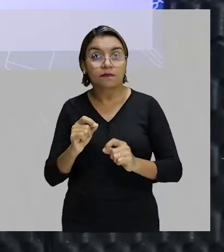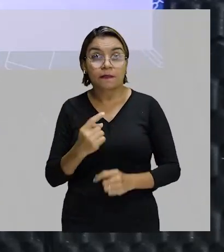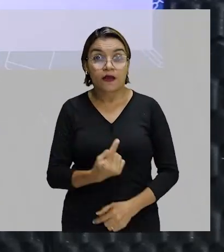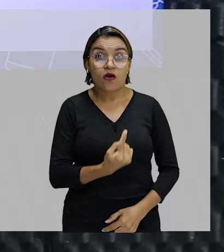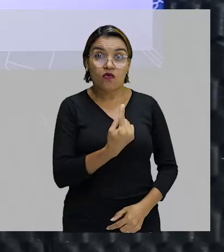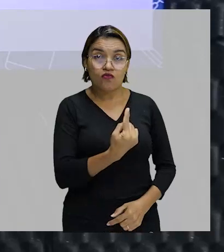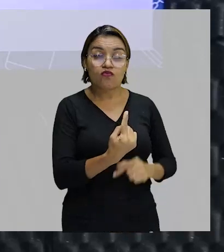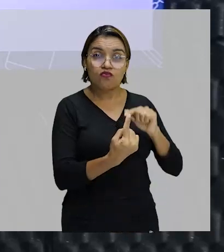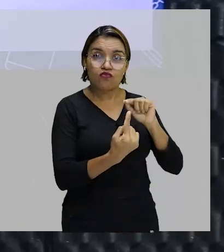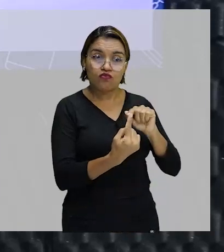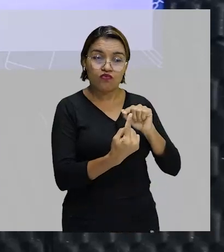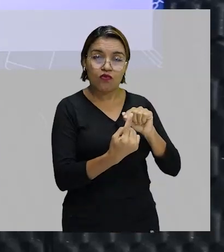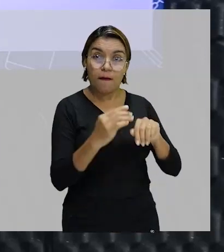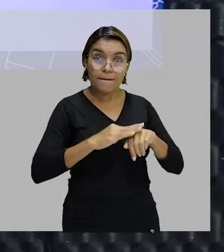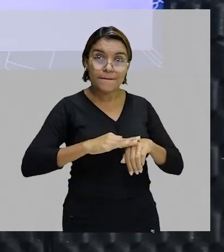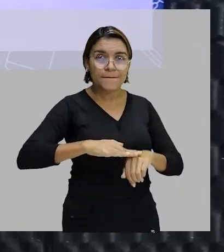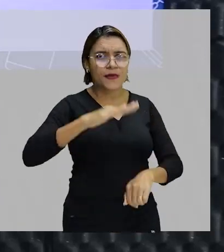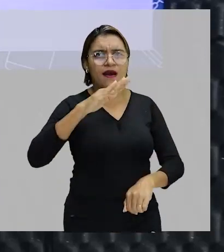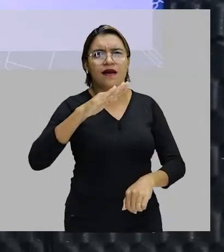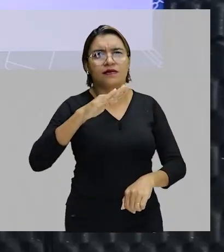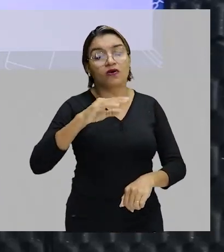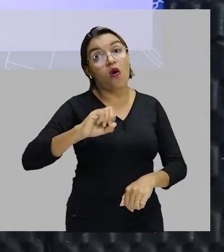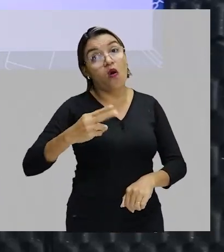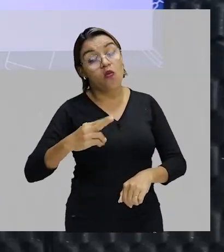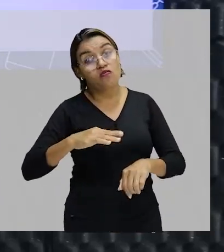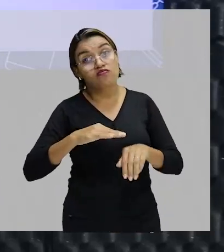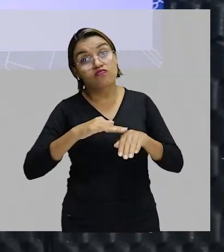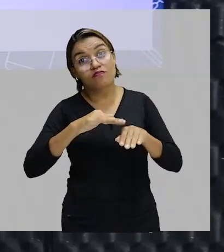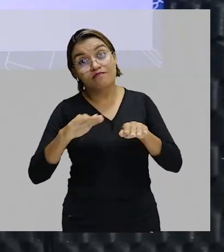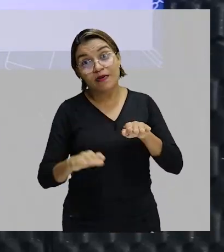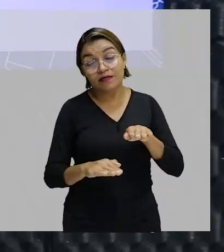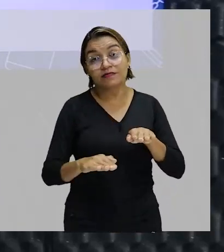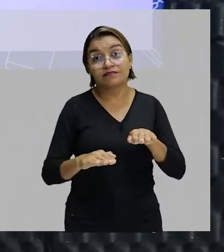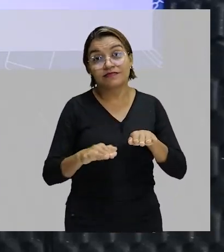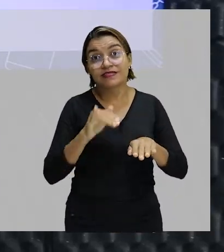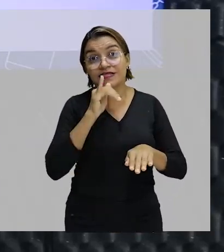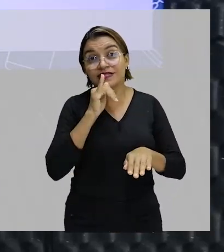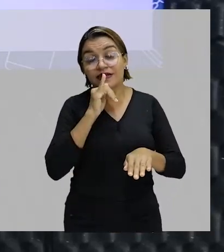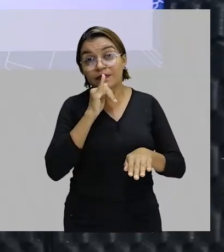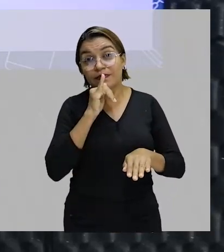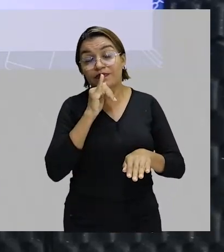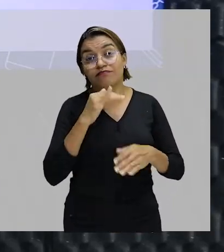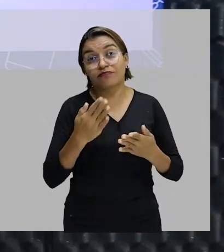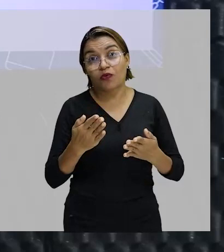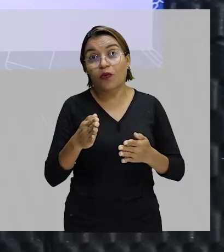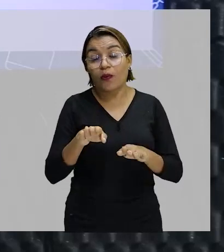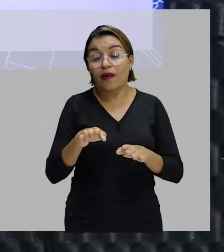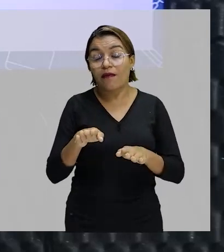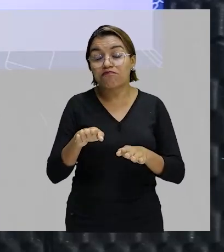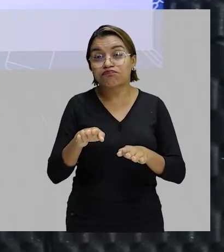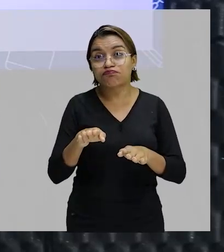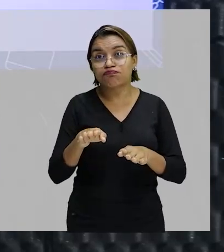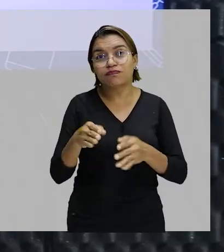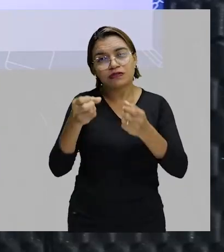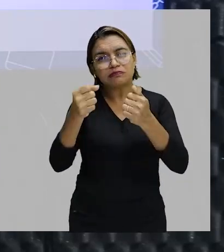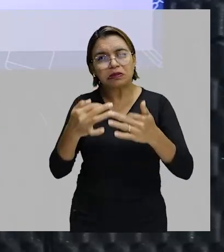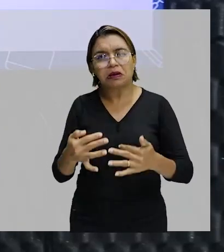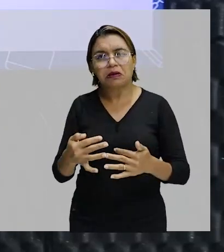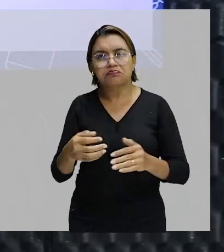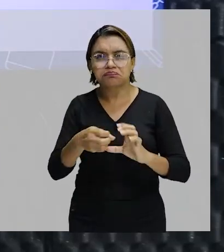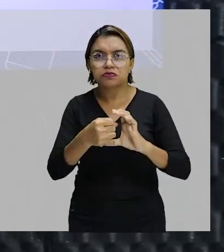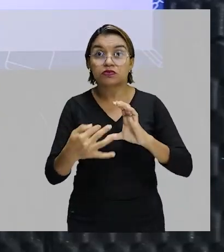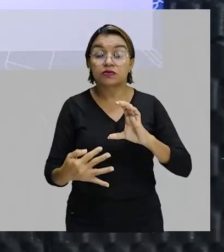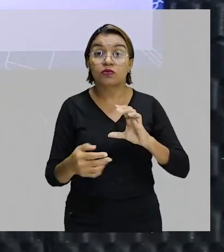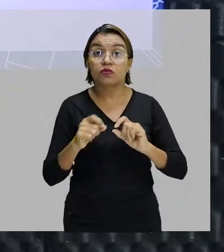vai ser o mais ou o menos do que todos os outros, considerando um grupo, tá? Considerando uma categoria